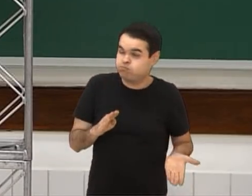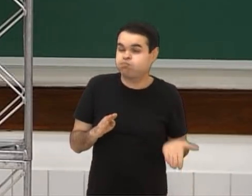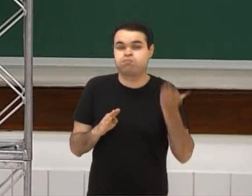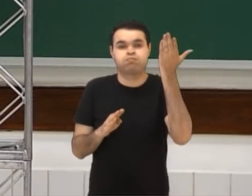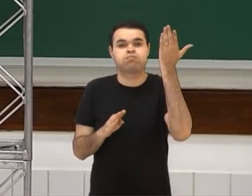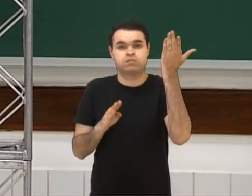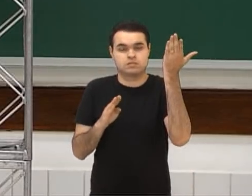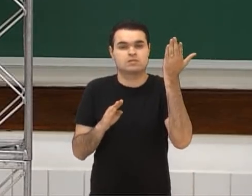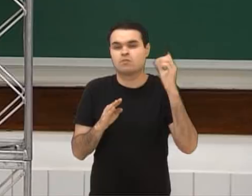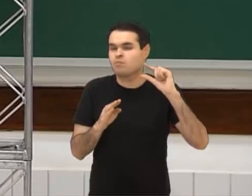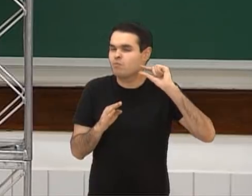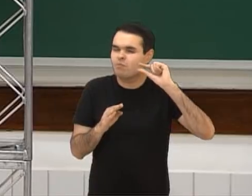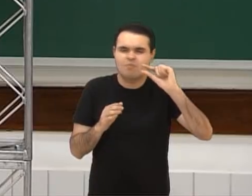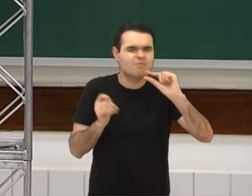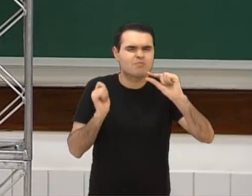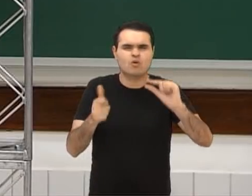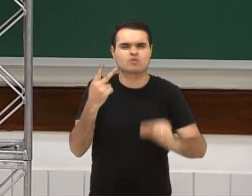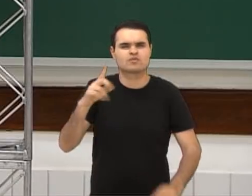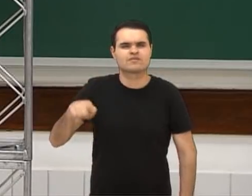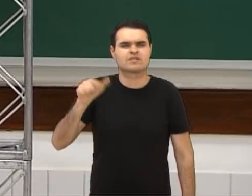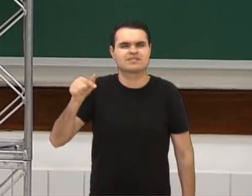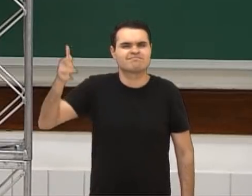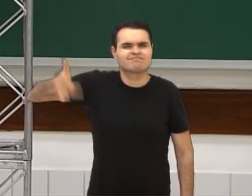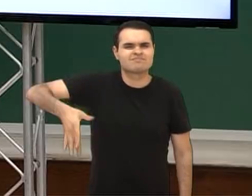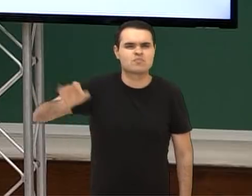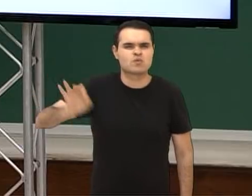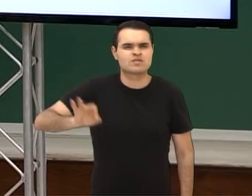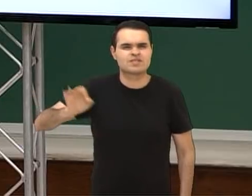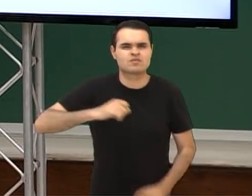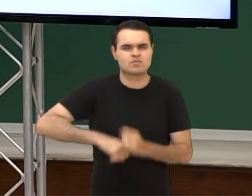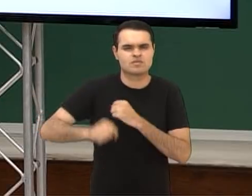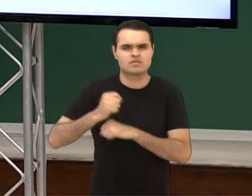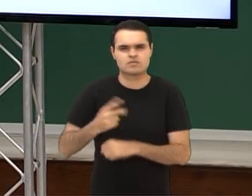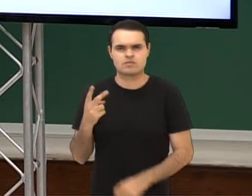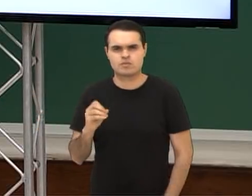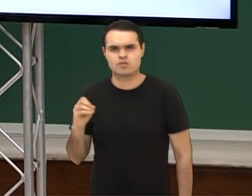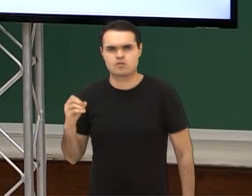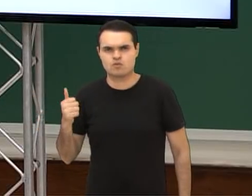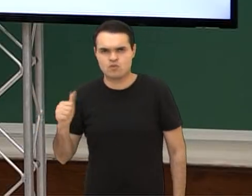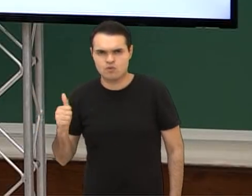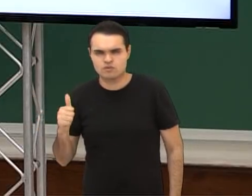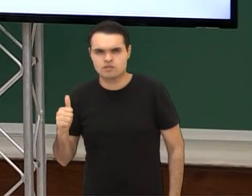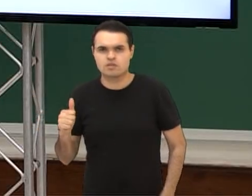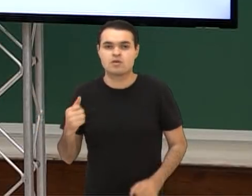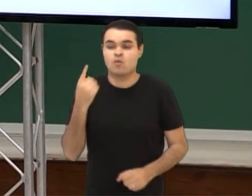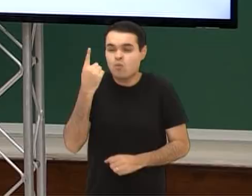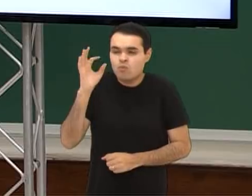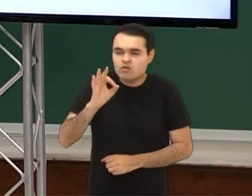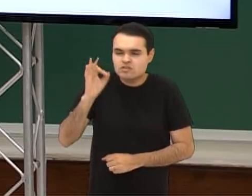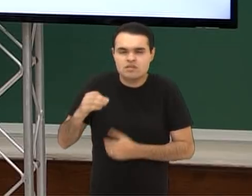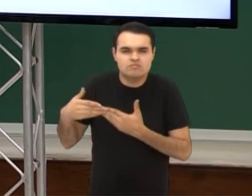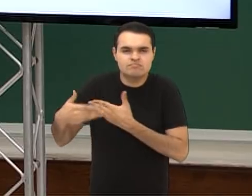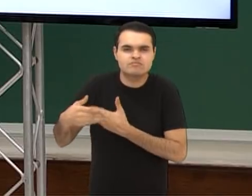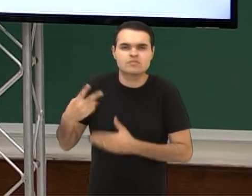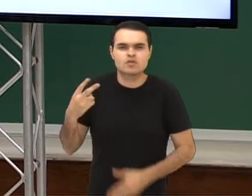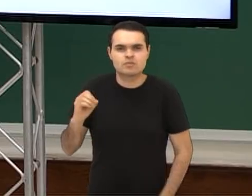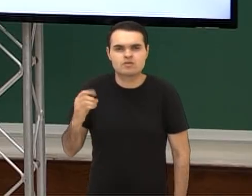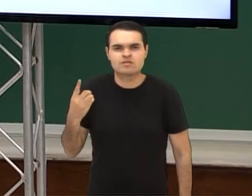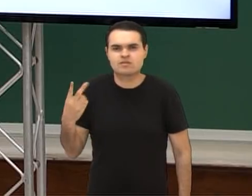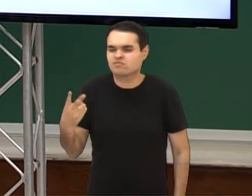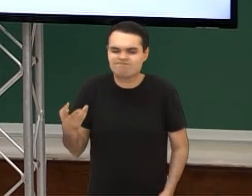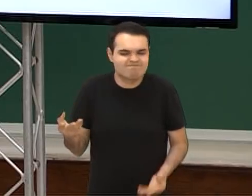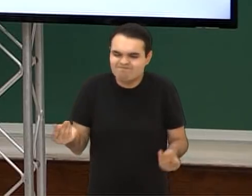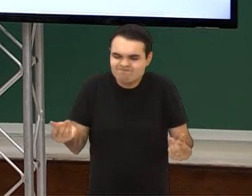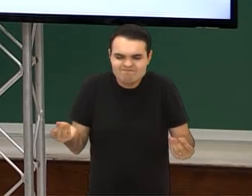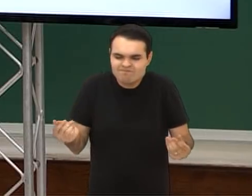muito tímido, 2,7% em 2011, 1% em 2012, ou seja, um crescimento